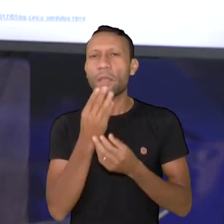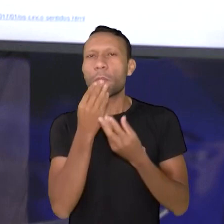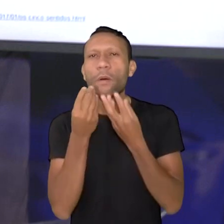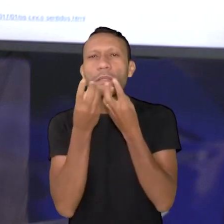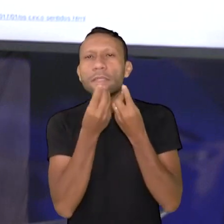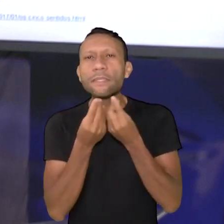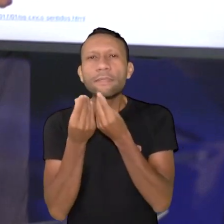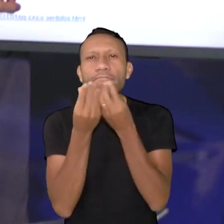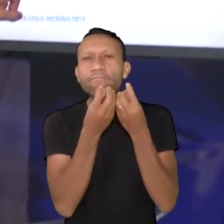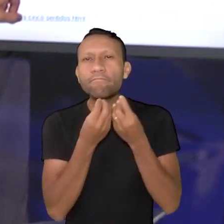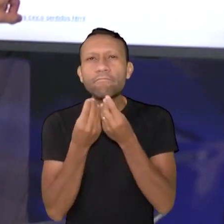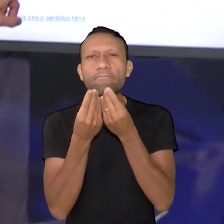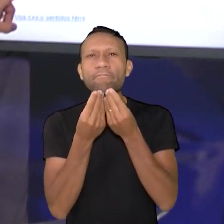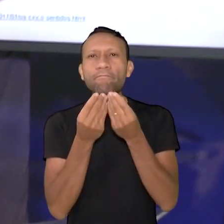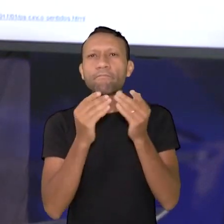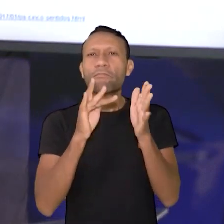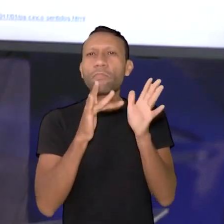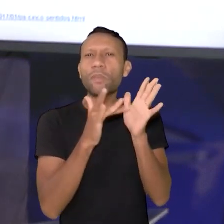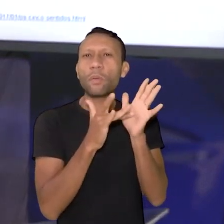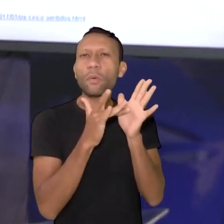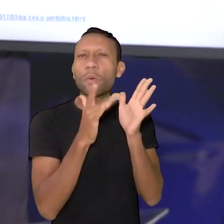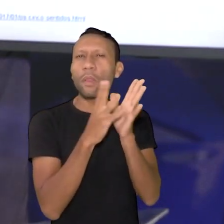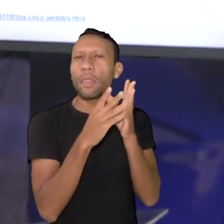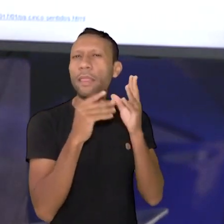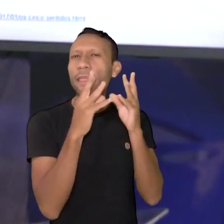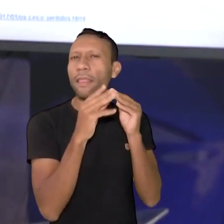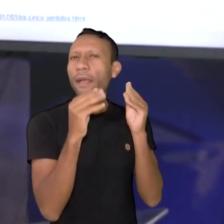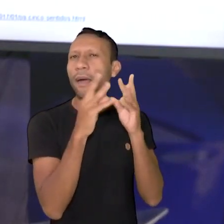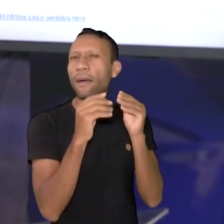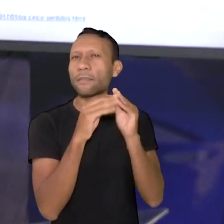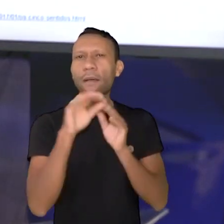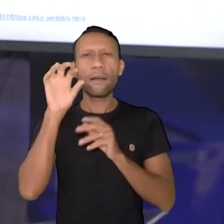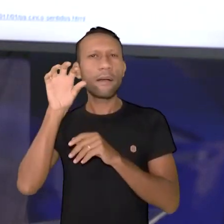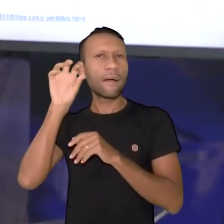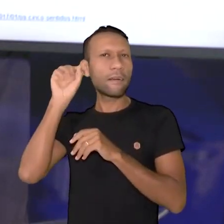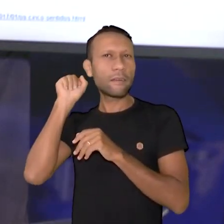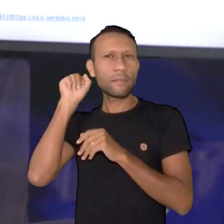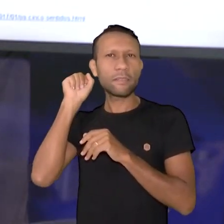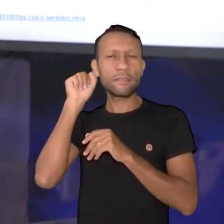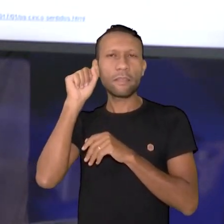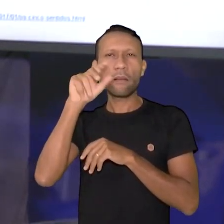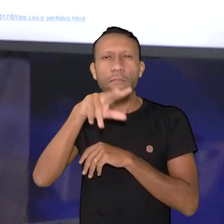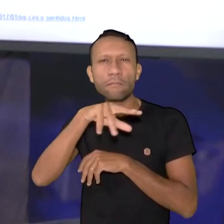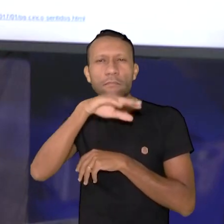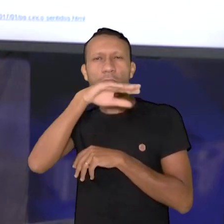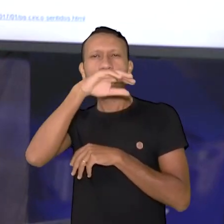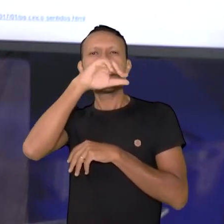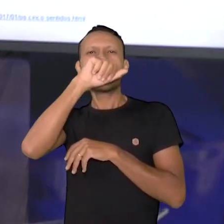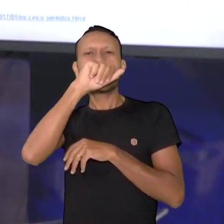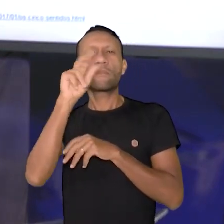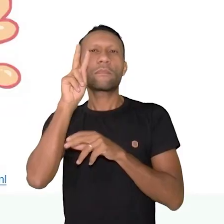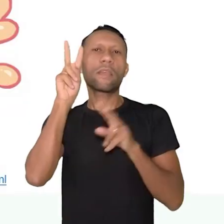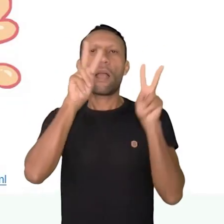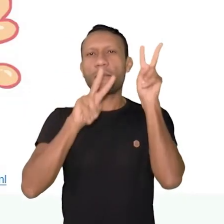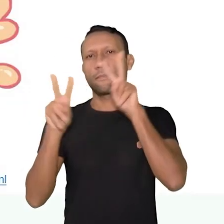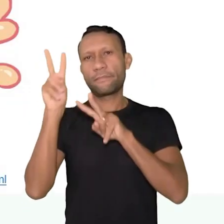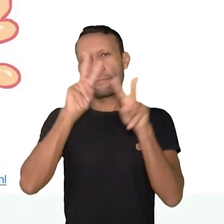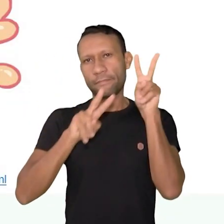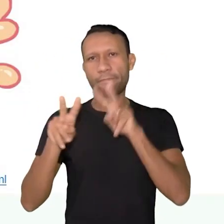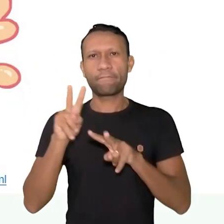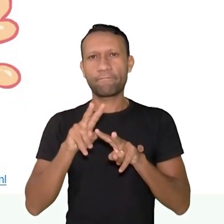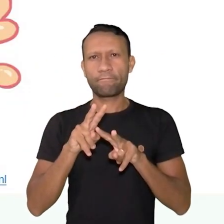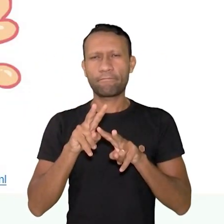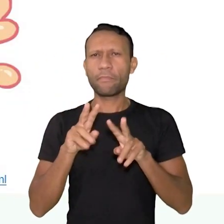paladar, o tato, a audição, o olfato e a visão. Quais são